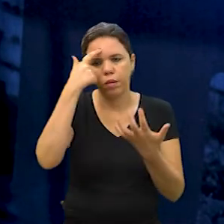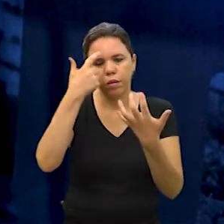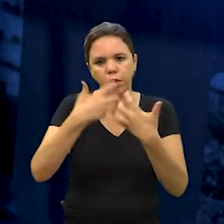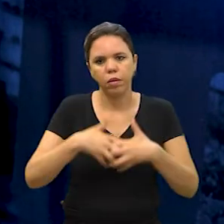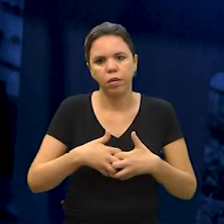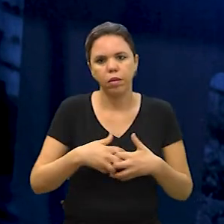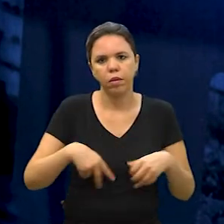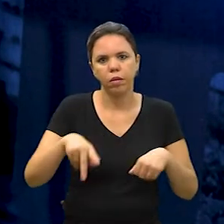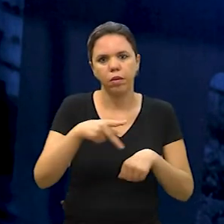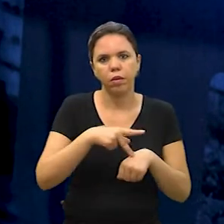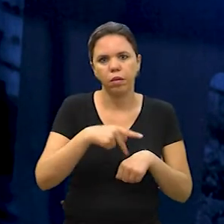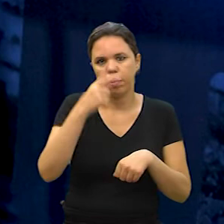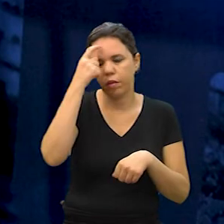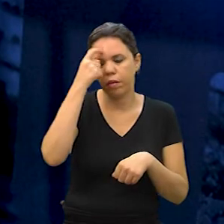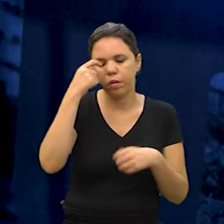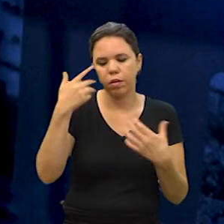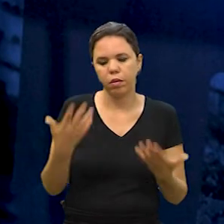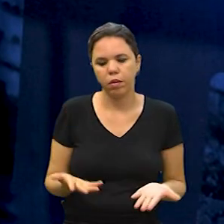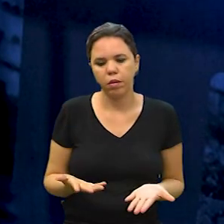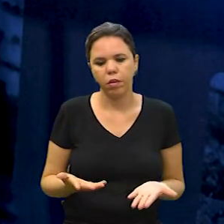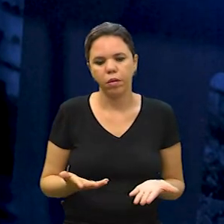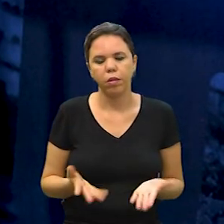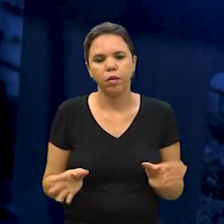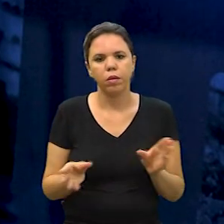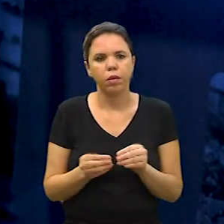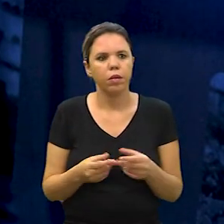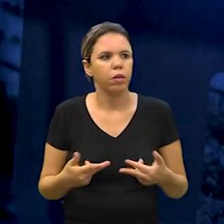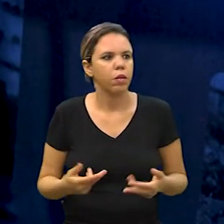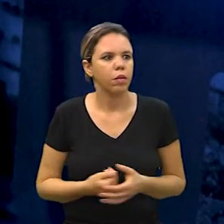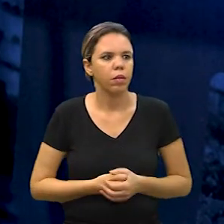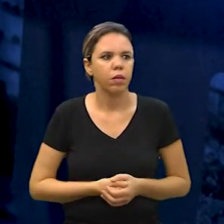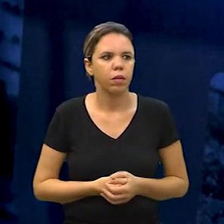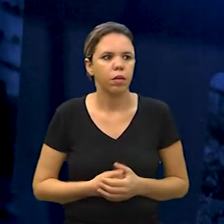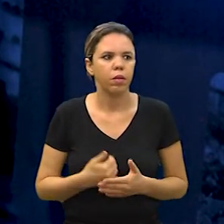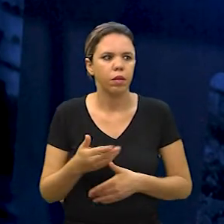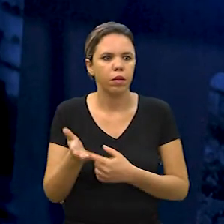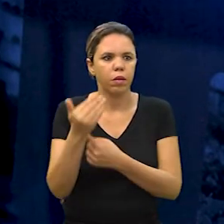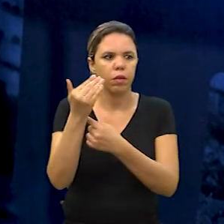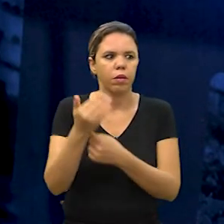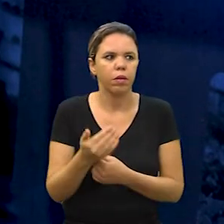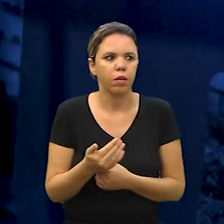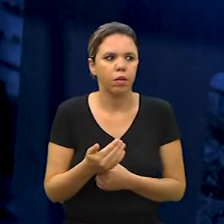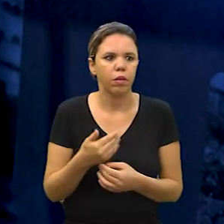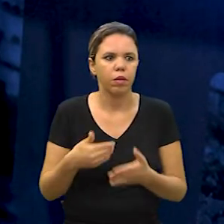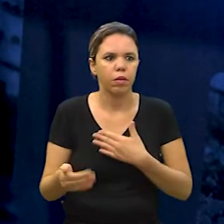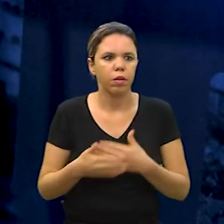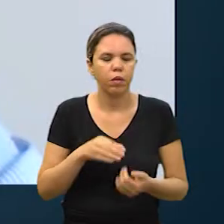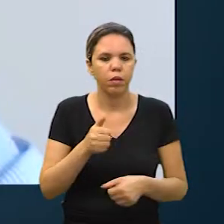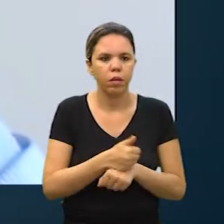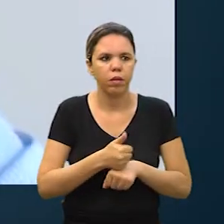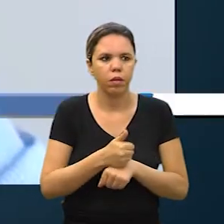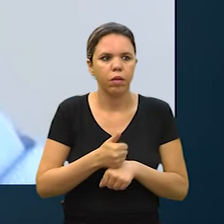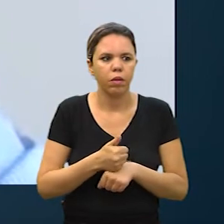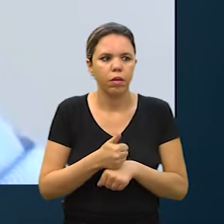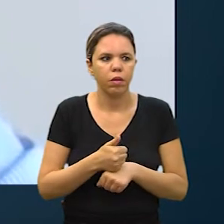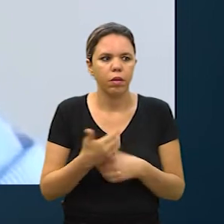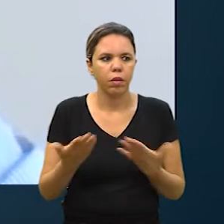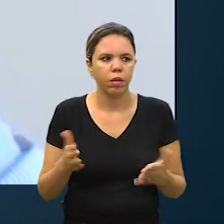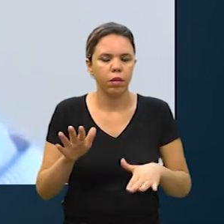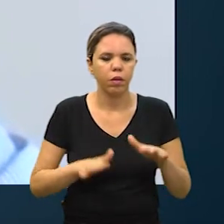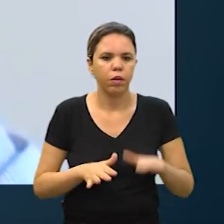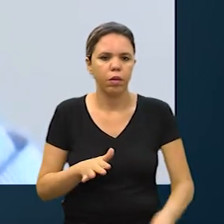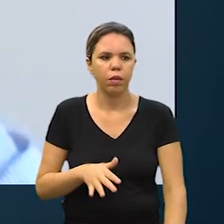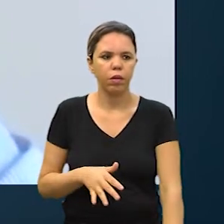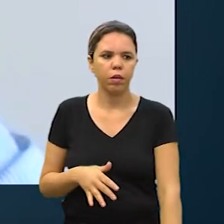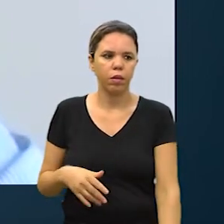né, em cada país, mas é infinito. Mas isso mais para tecnologia ou qualquer setor? Depende, no